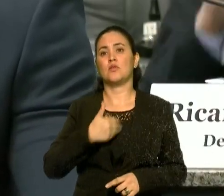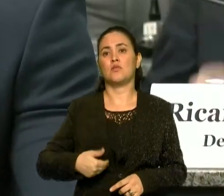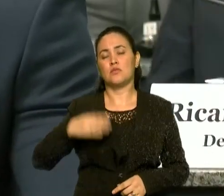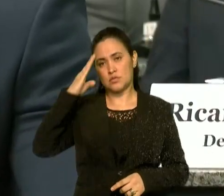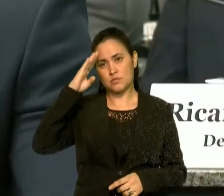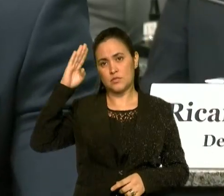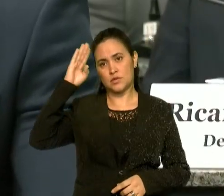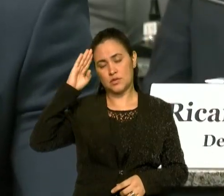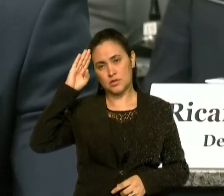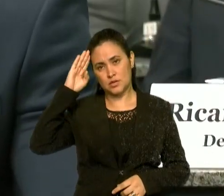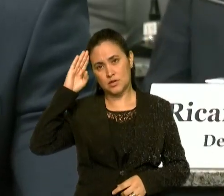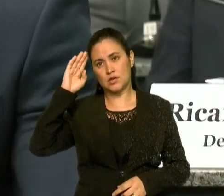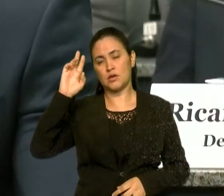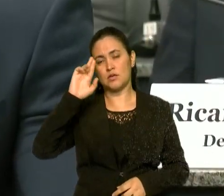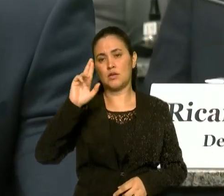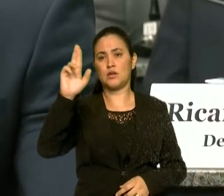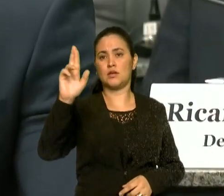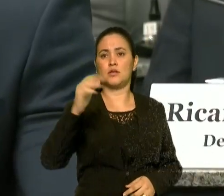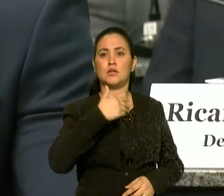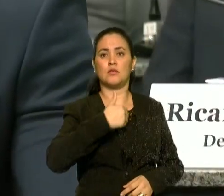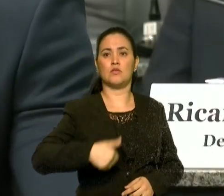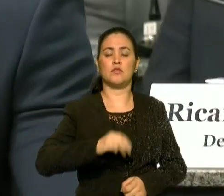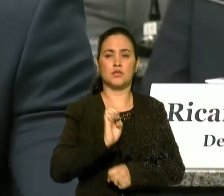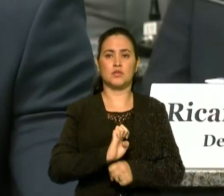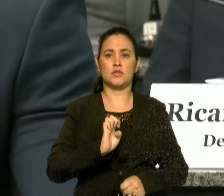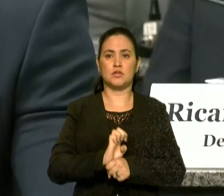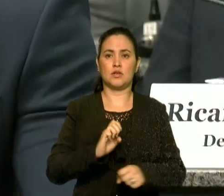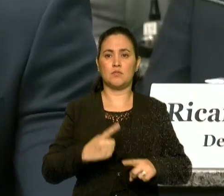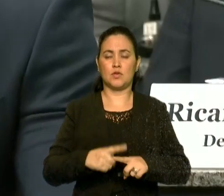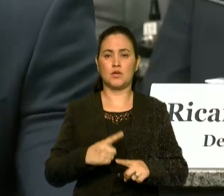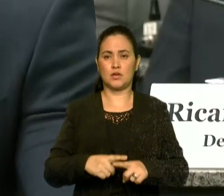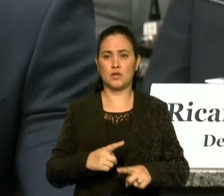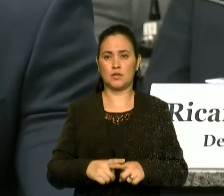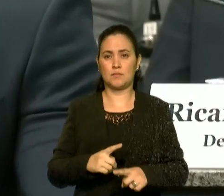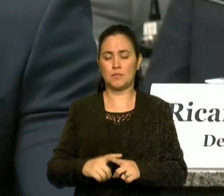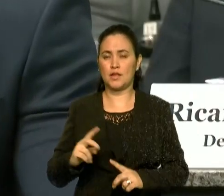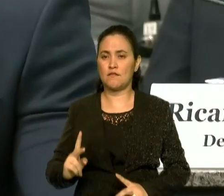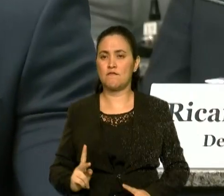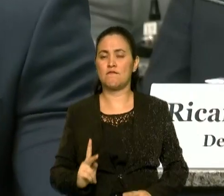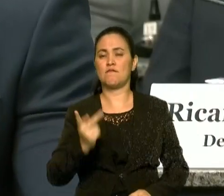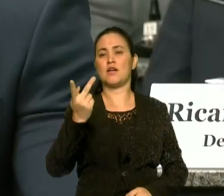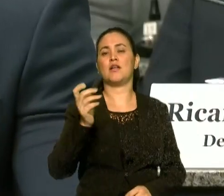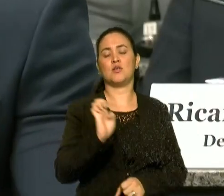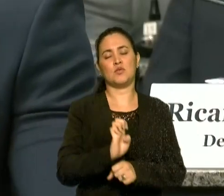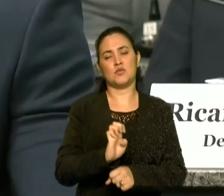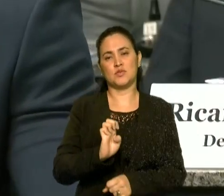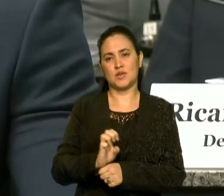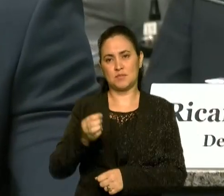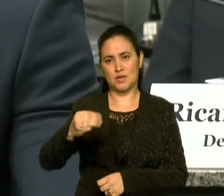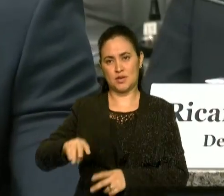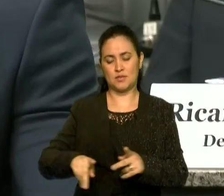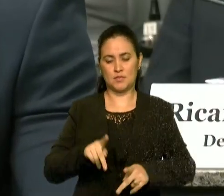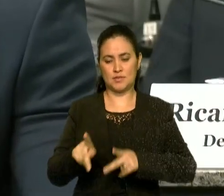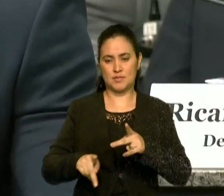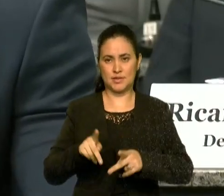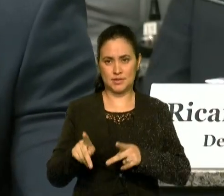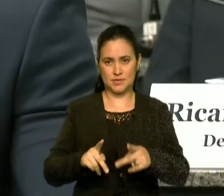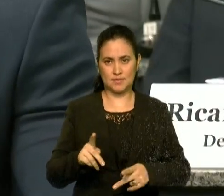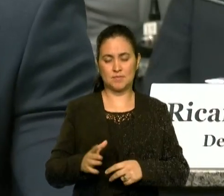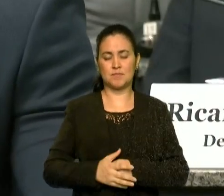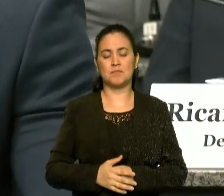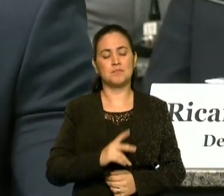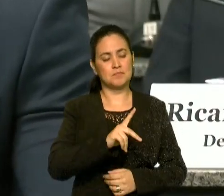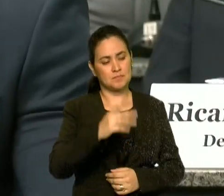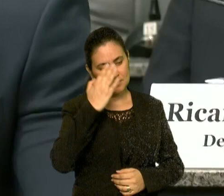frente do governo do estado, porque nos valoriza e, acima de tudo, valoriza o povo do nosso estado do Maranhão. Minha presidente, obrigado pela sua